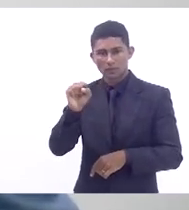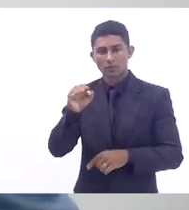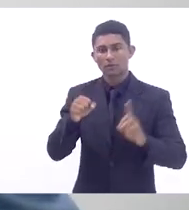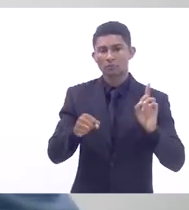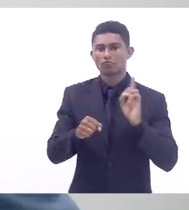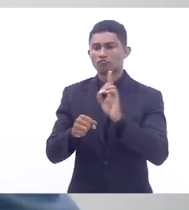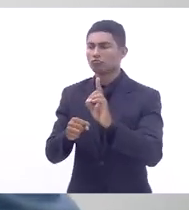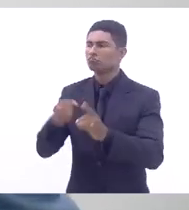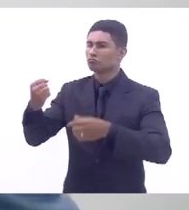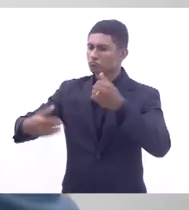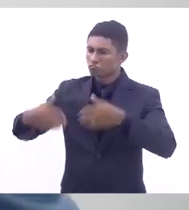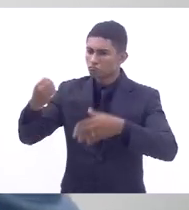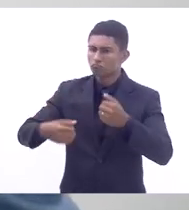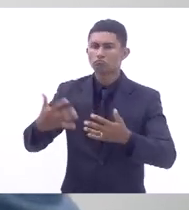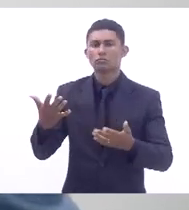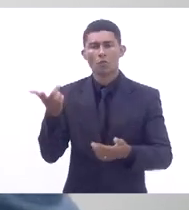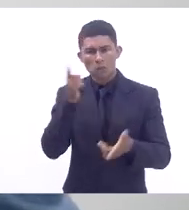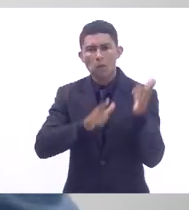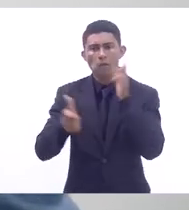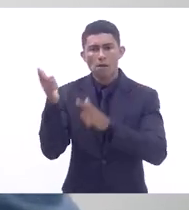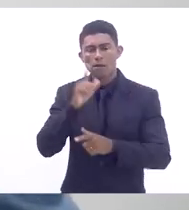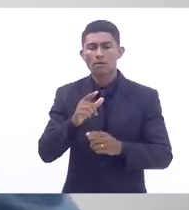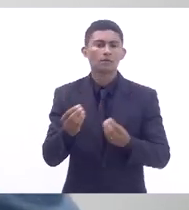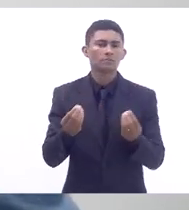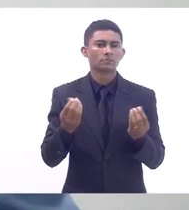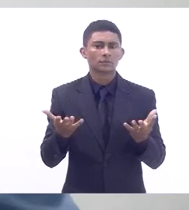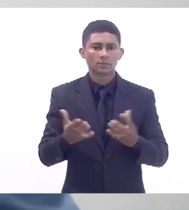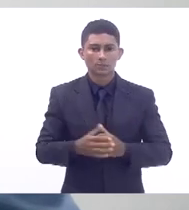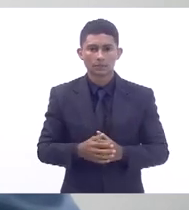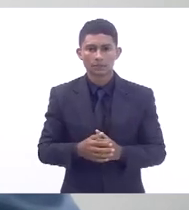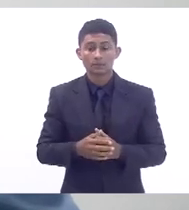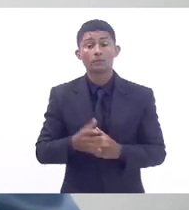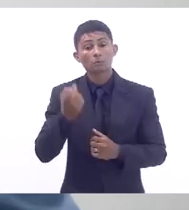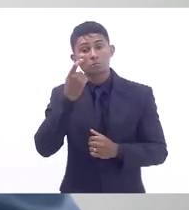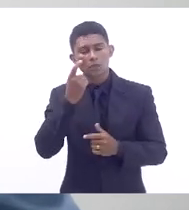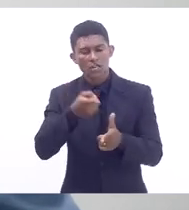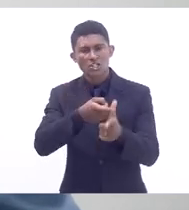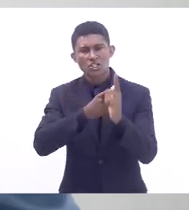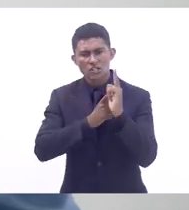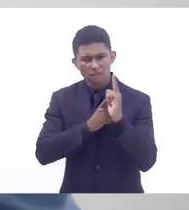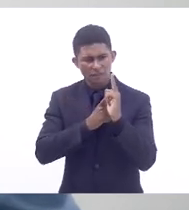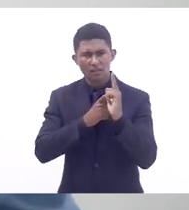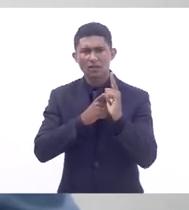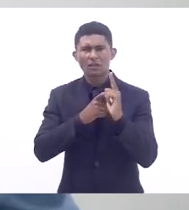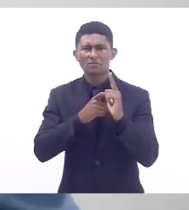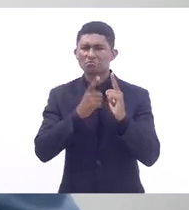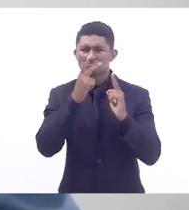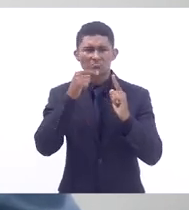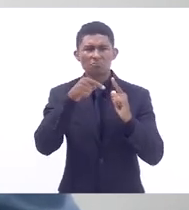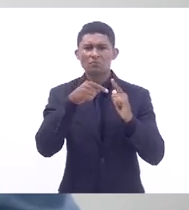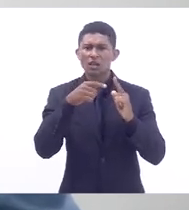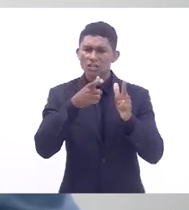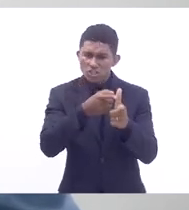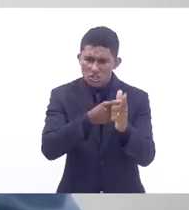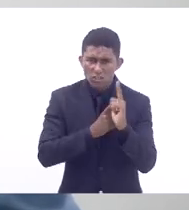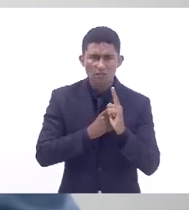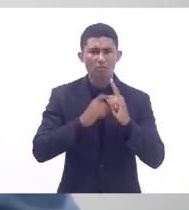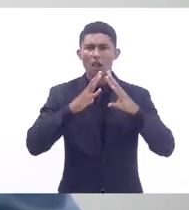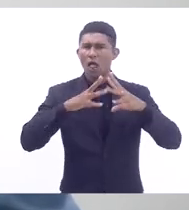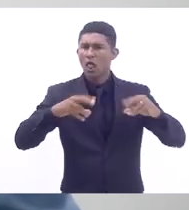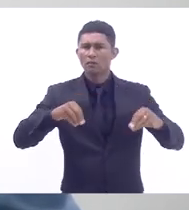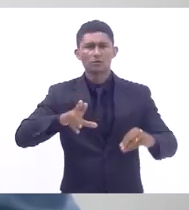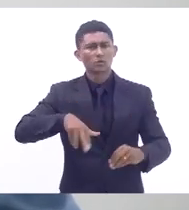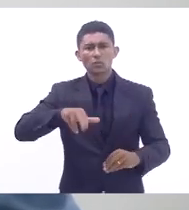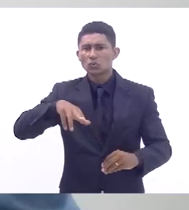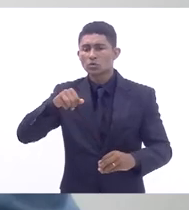vem a dar luz a essa dívida que nunca acaba essa conta que nunca fecha que ali